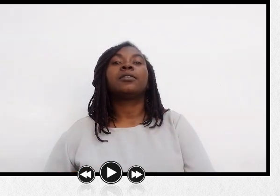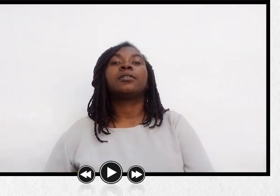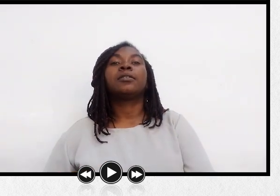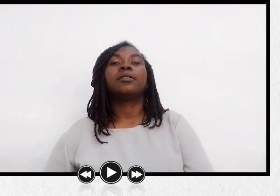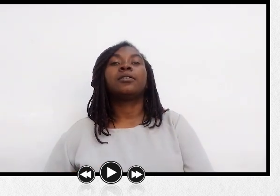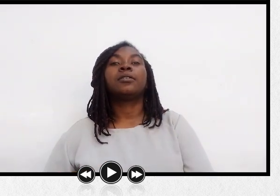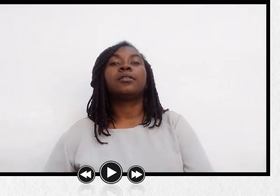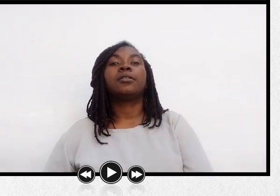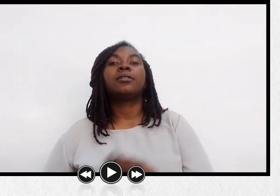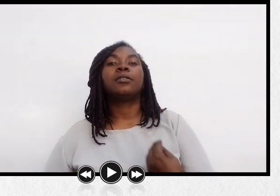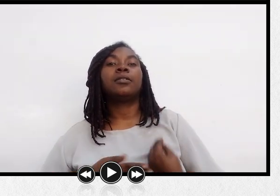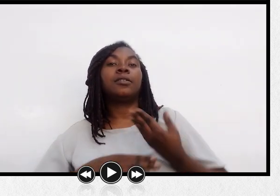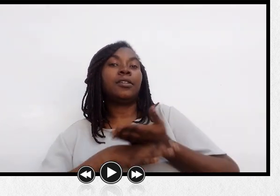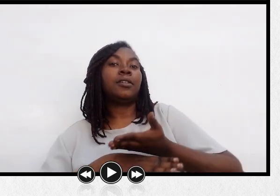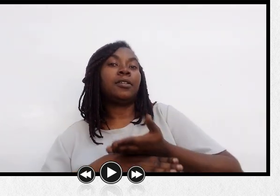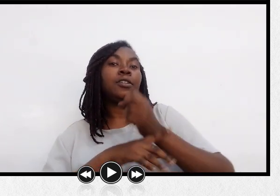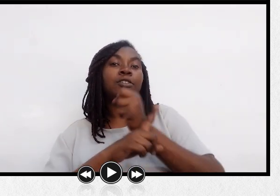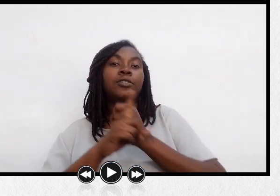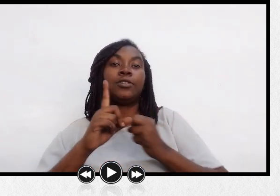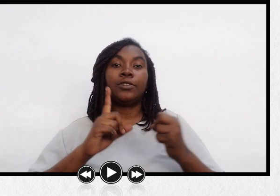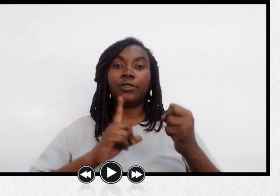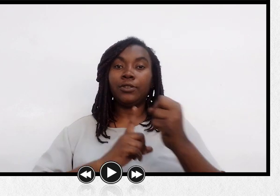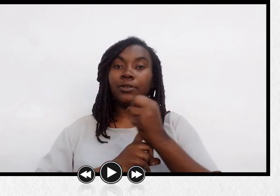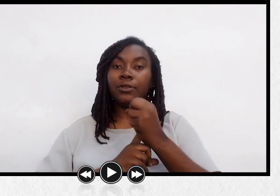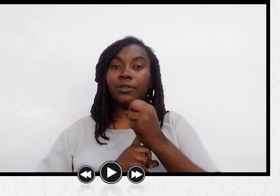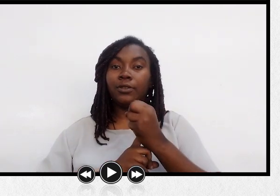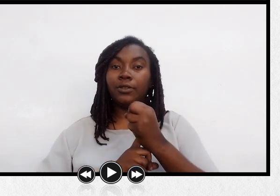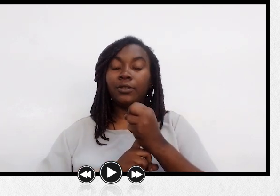focado em participação social